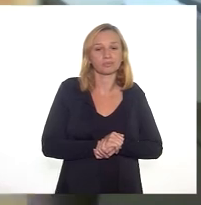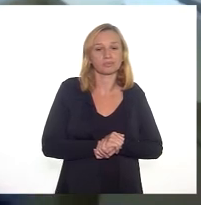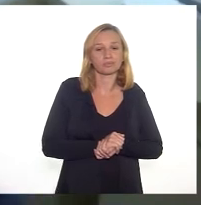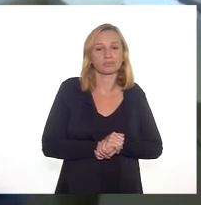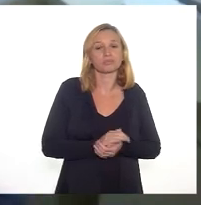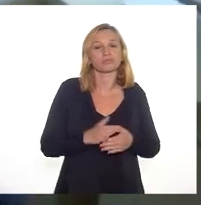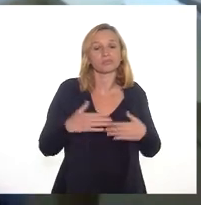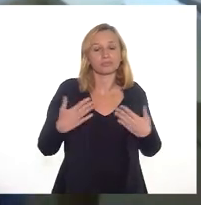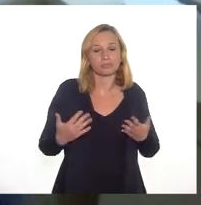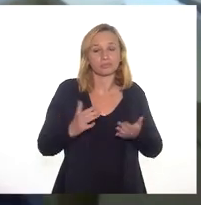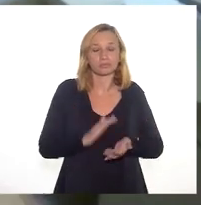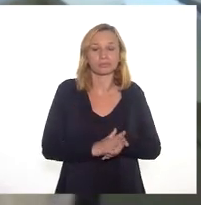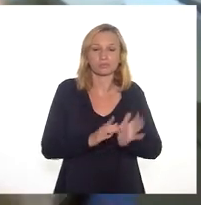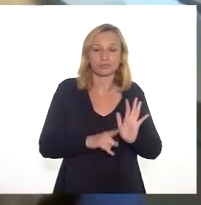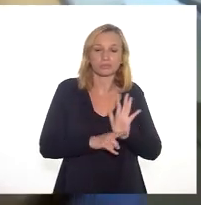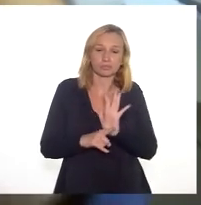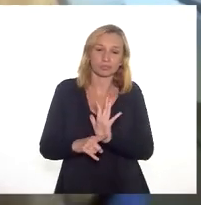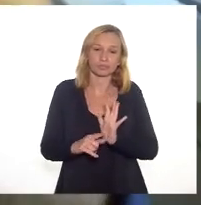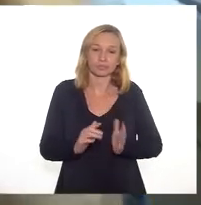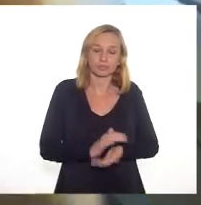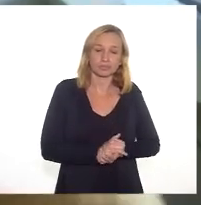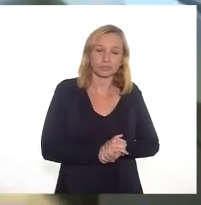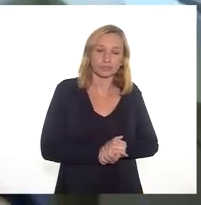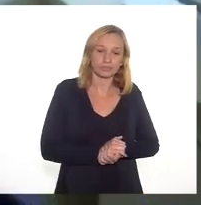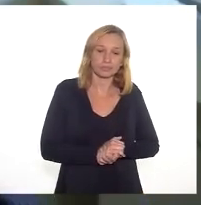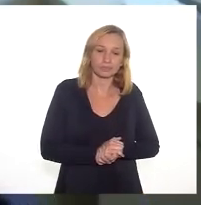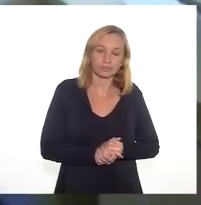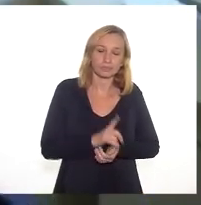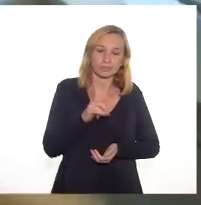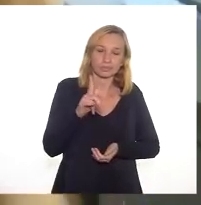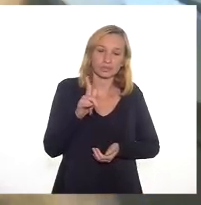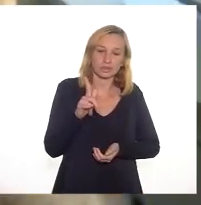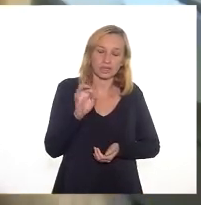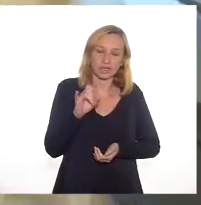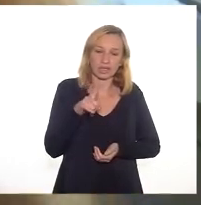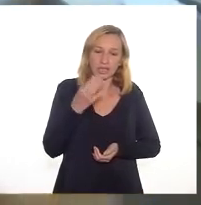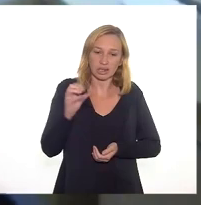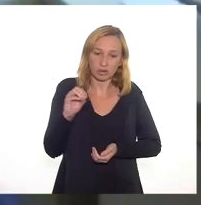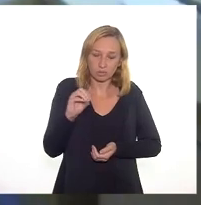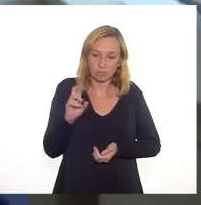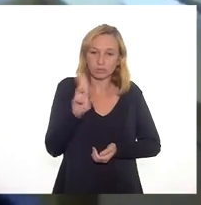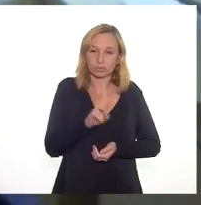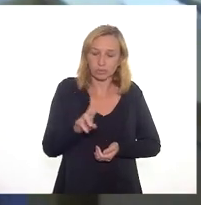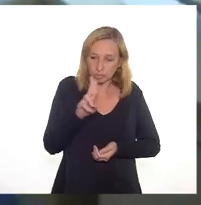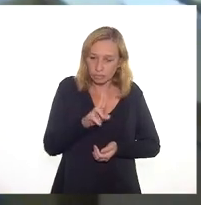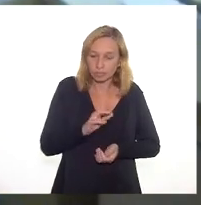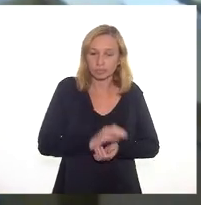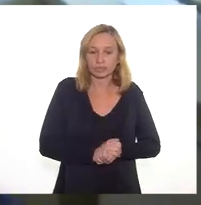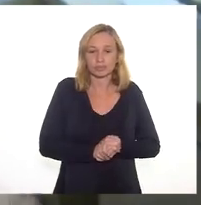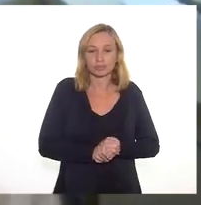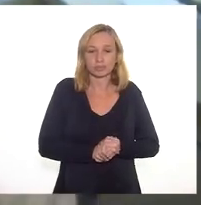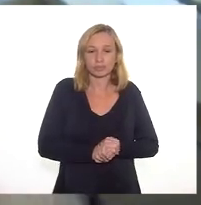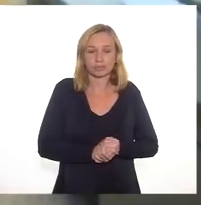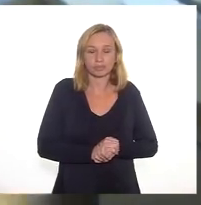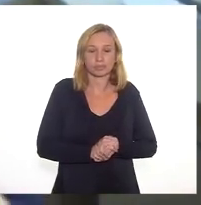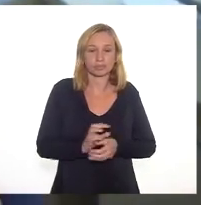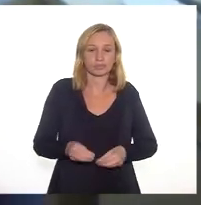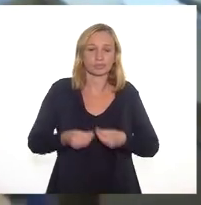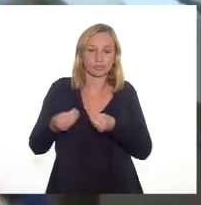Então, está contemplando o Galeão, que está sendo esvaziado, está dando ao